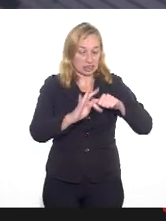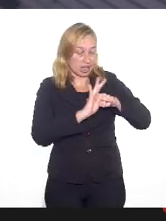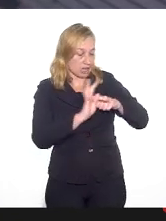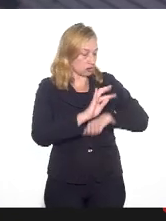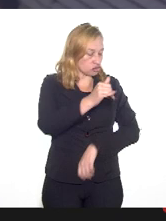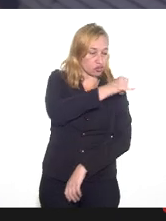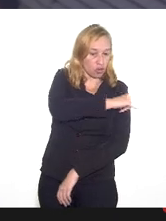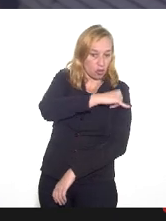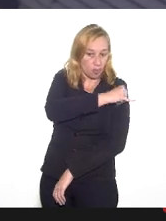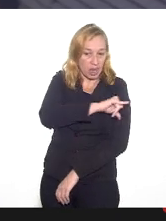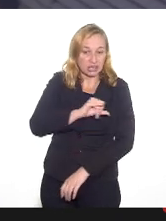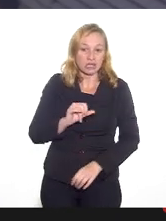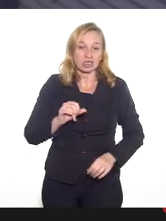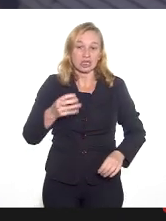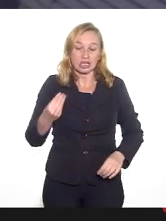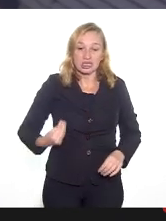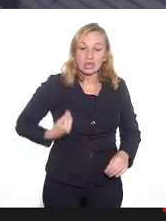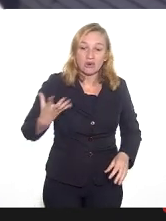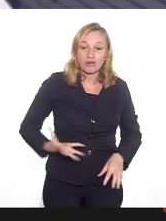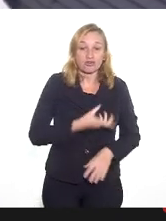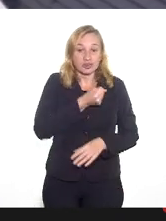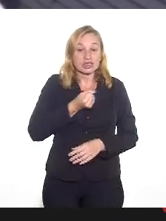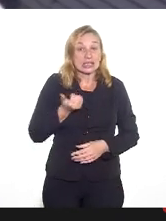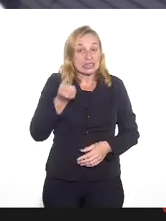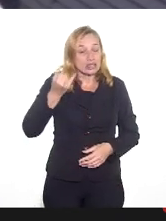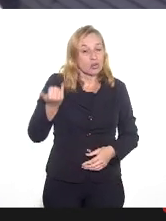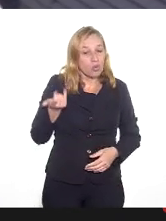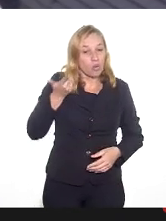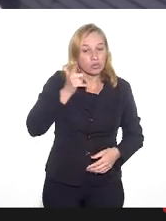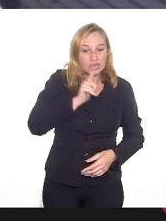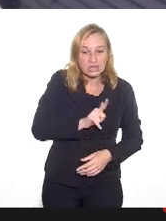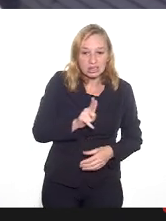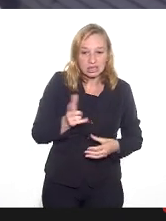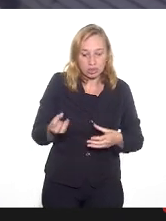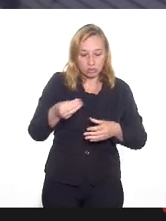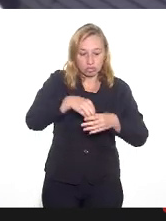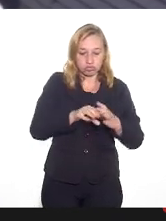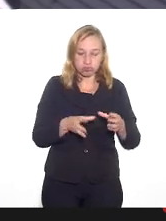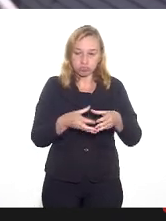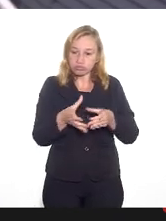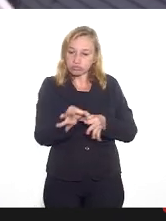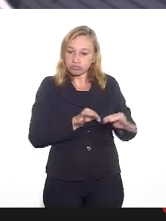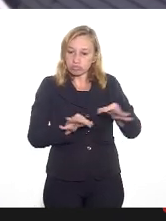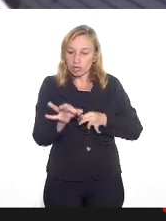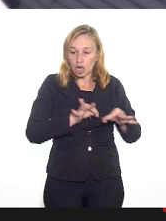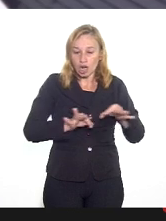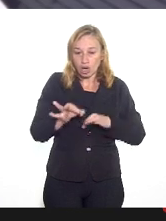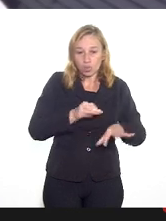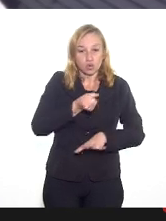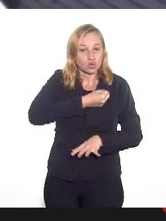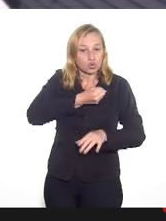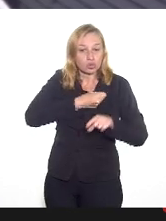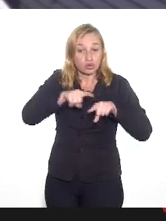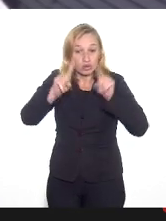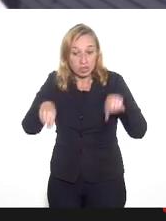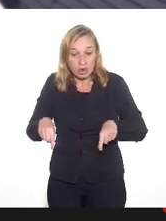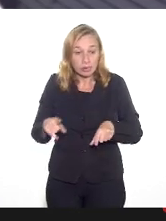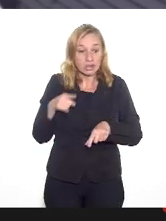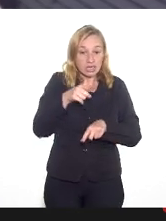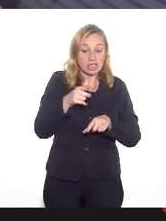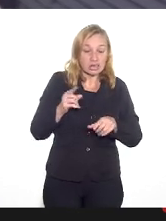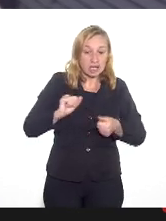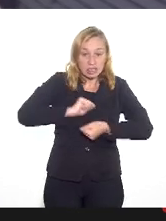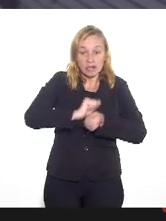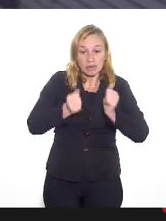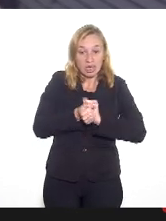se guarda-vida, para que a gente consiga recompor os nossos quadros, para que esses quadros estejam adequados